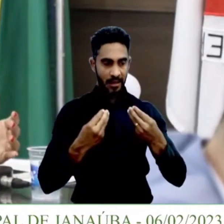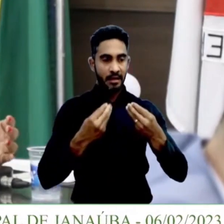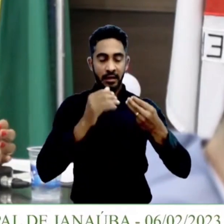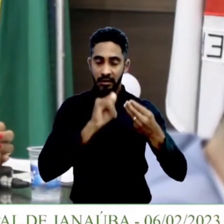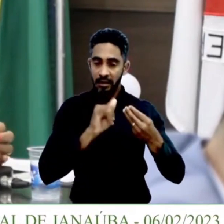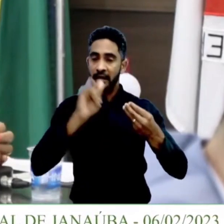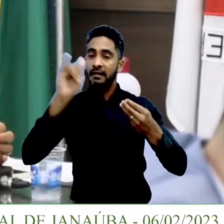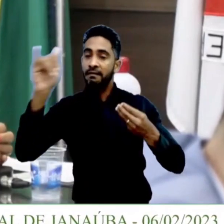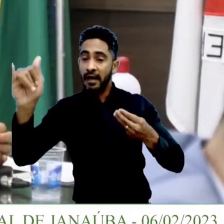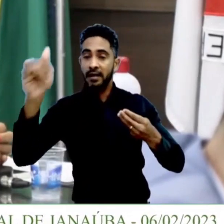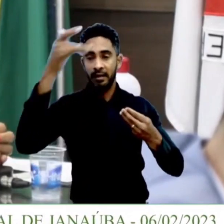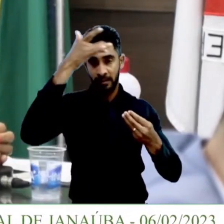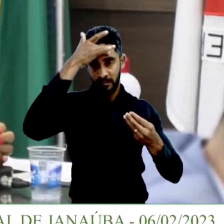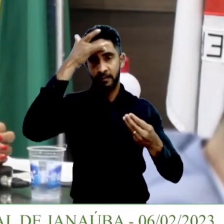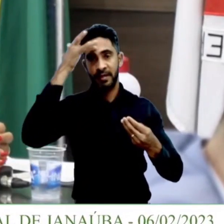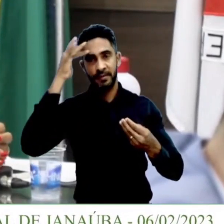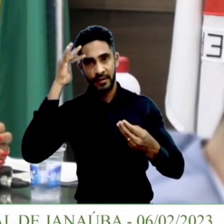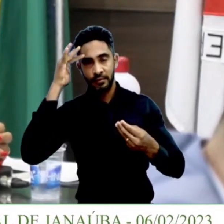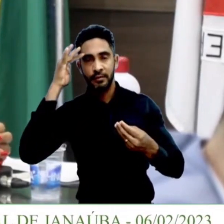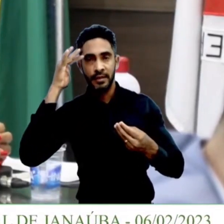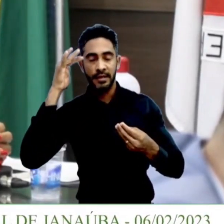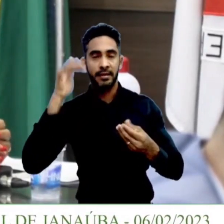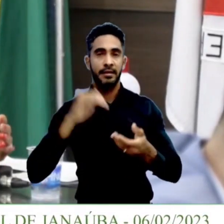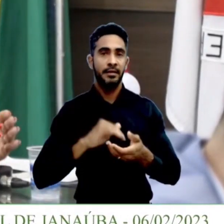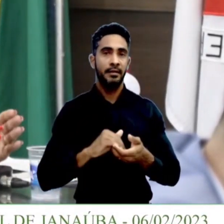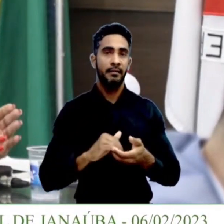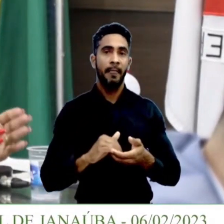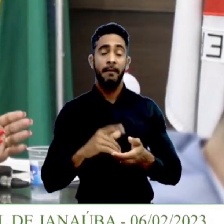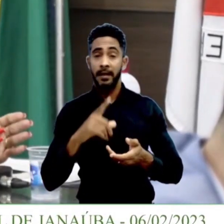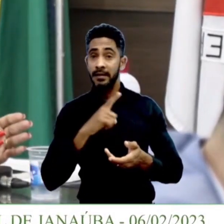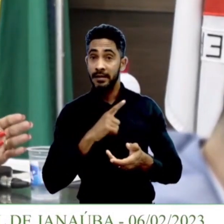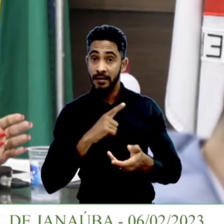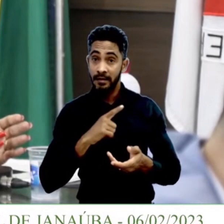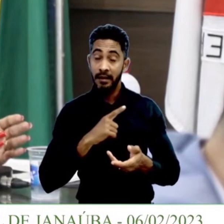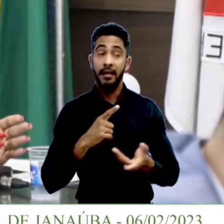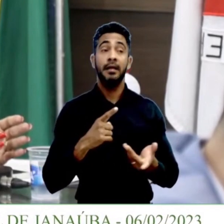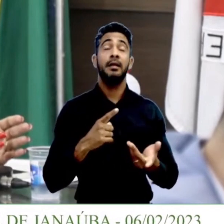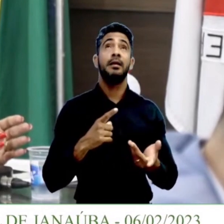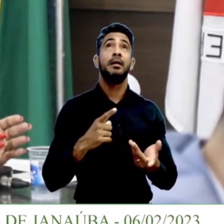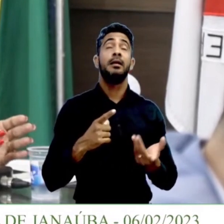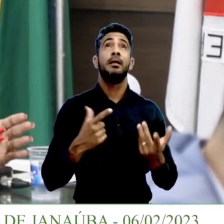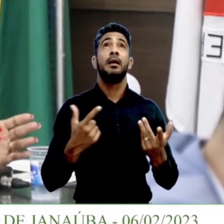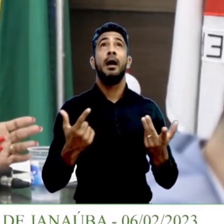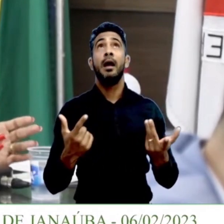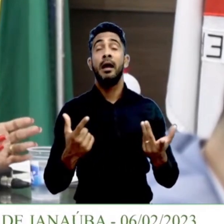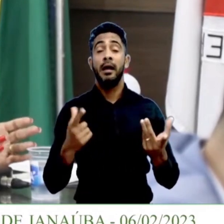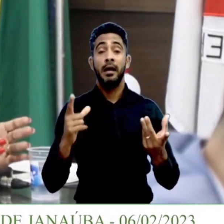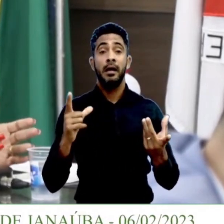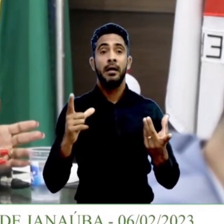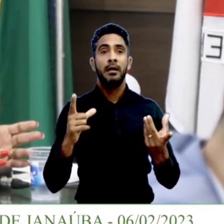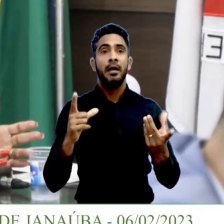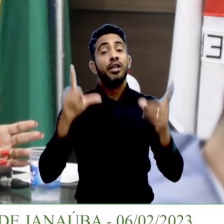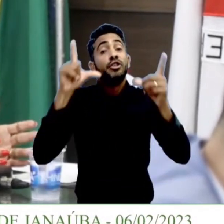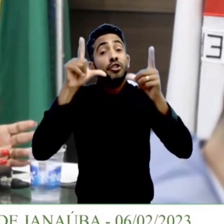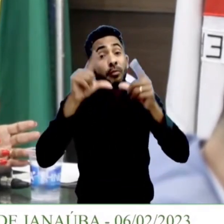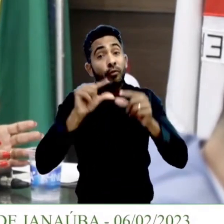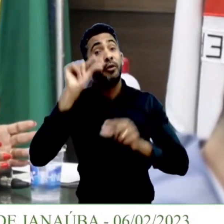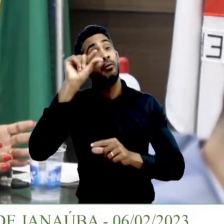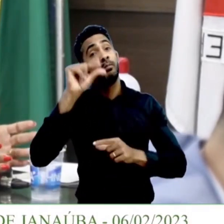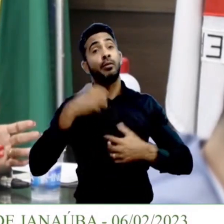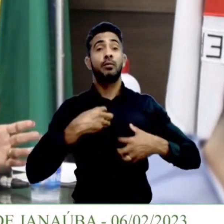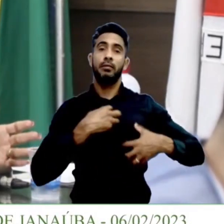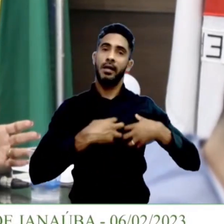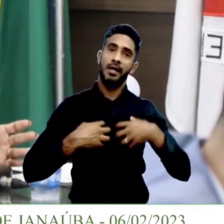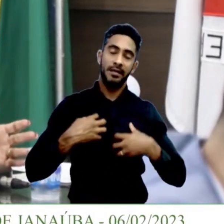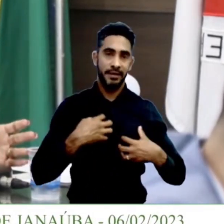estar passando para os servidores, né, para eles terem mais, assim, diminuir essa ansiedade, porque